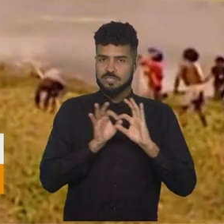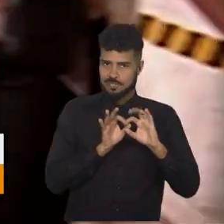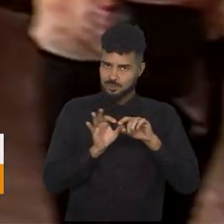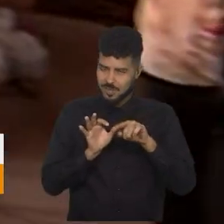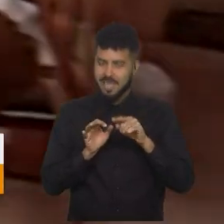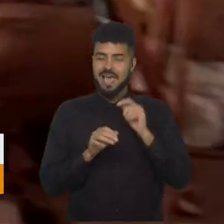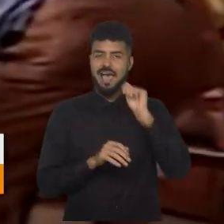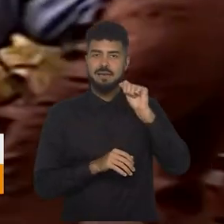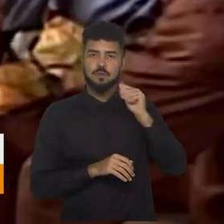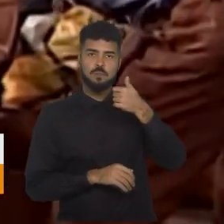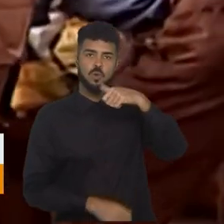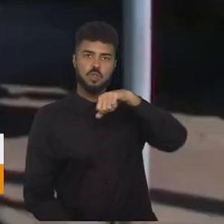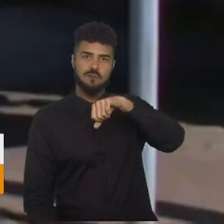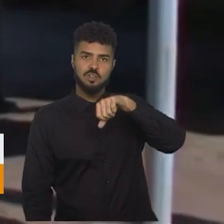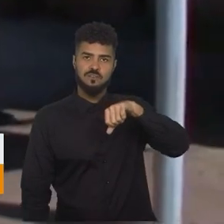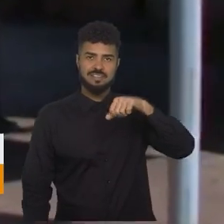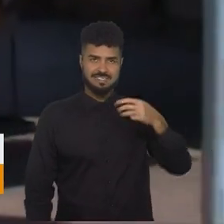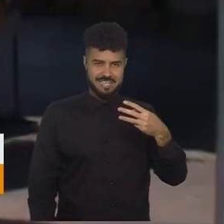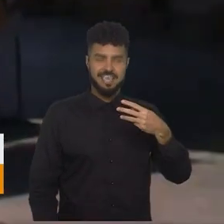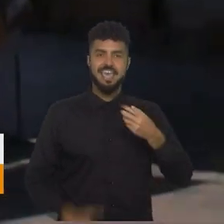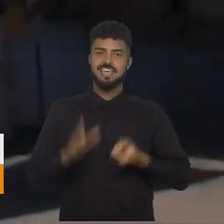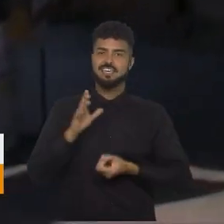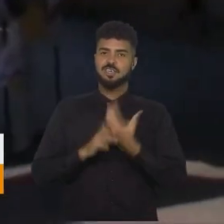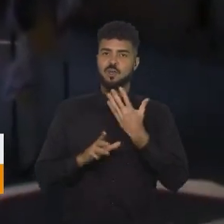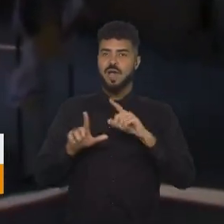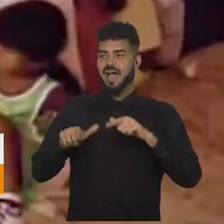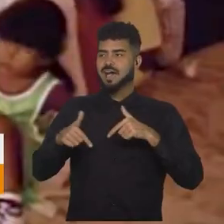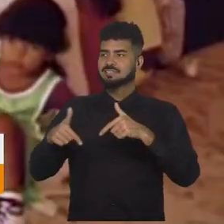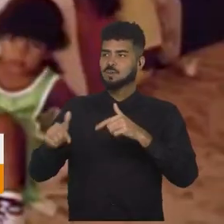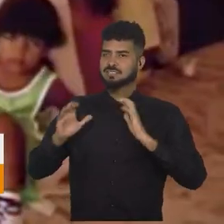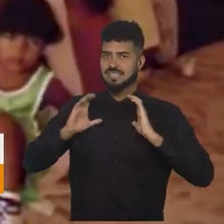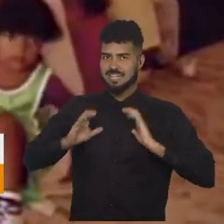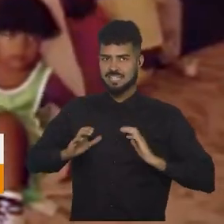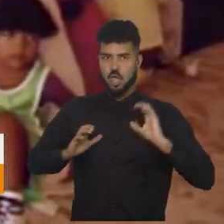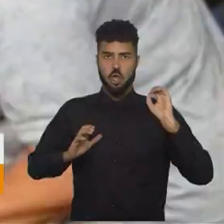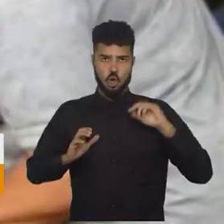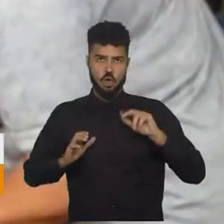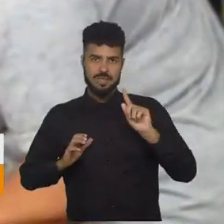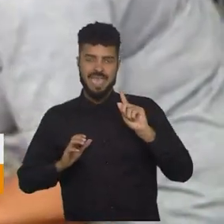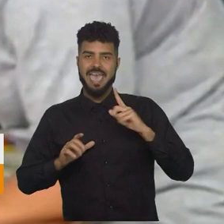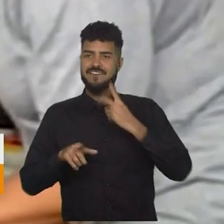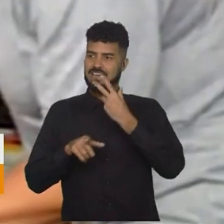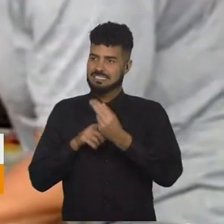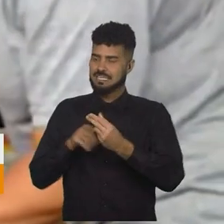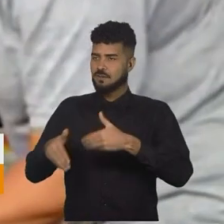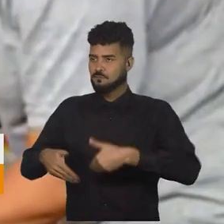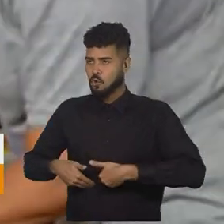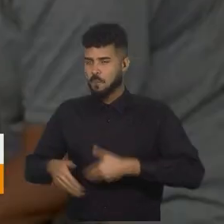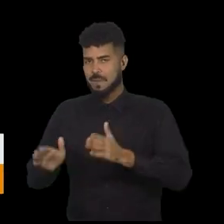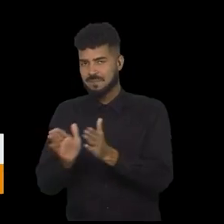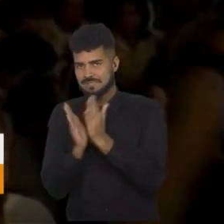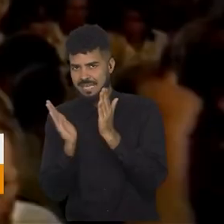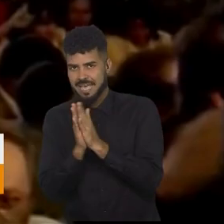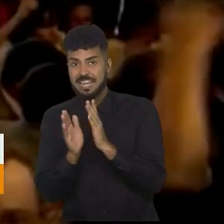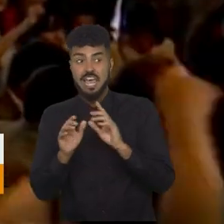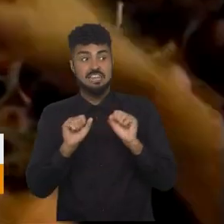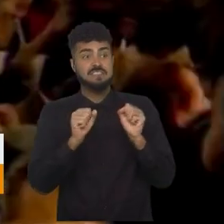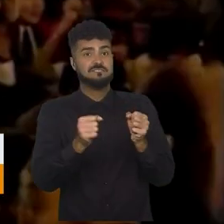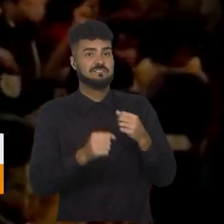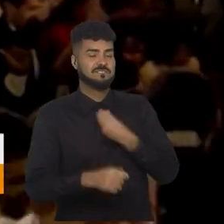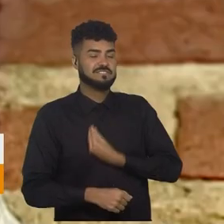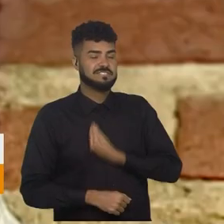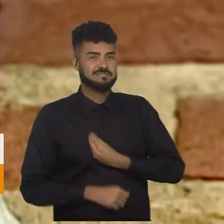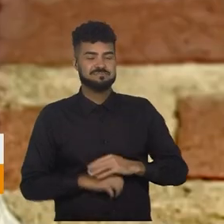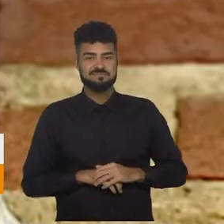de 1993, ele criou a Ação da Cidadania contra a Fome, a Miséria e pela Vida. Surgiu